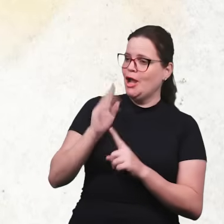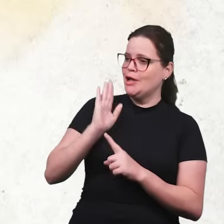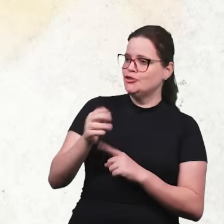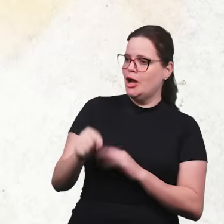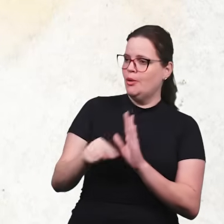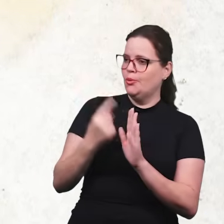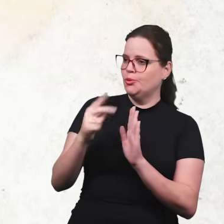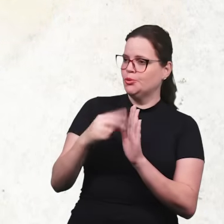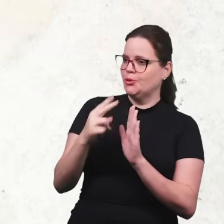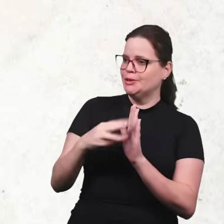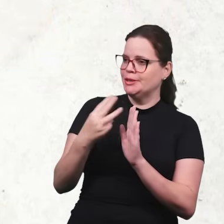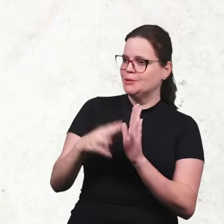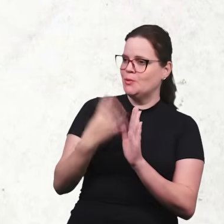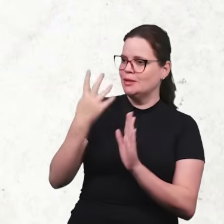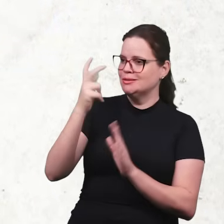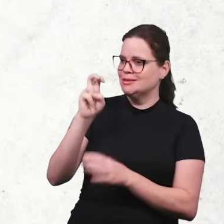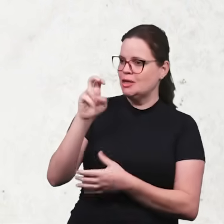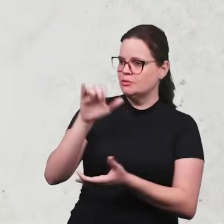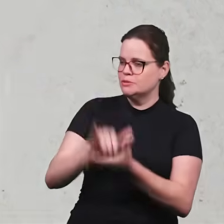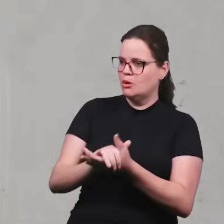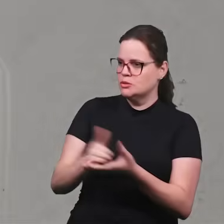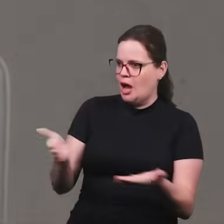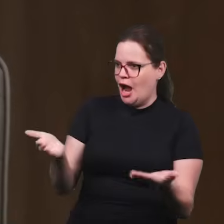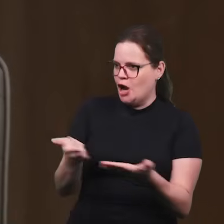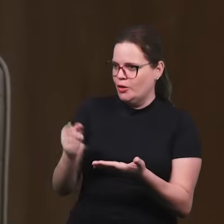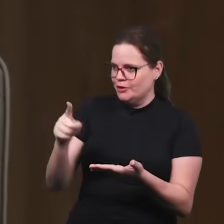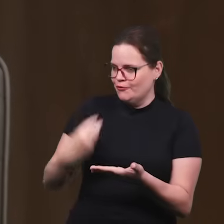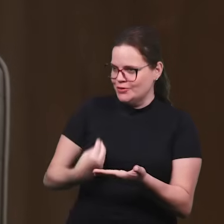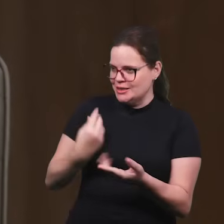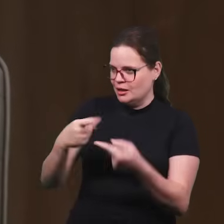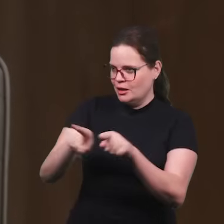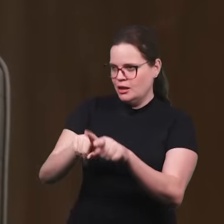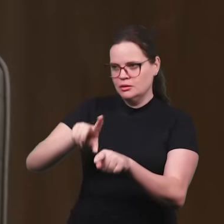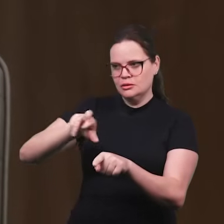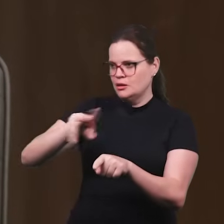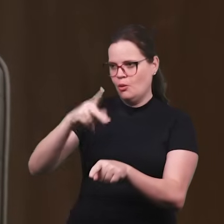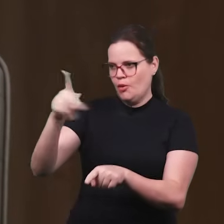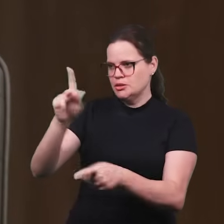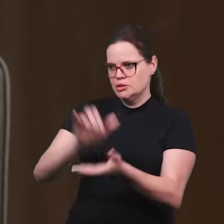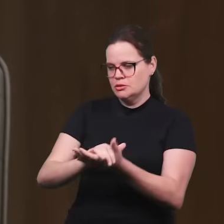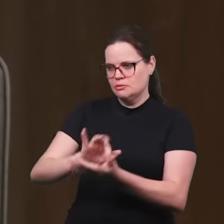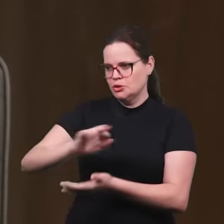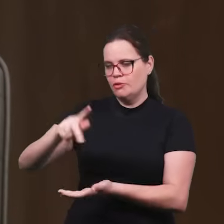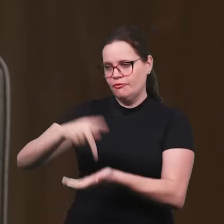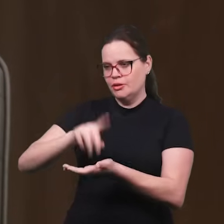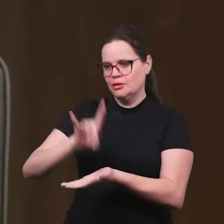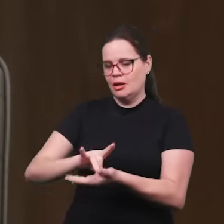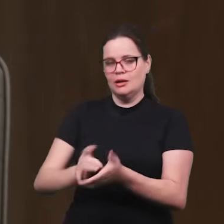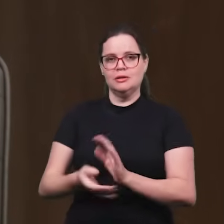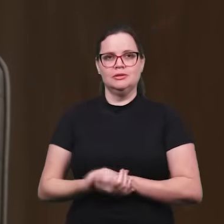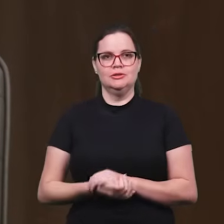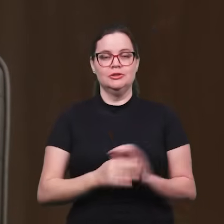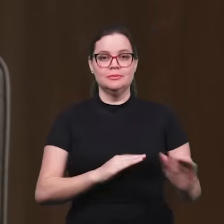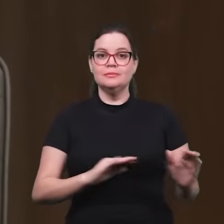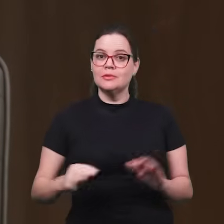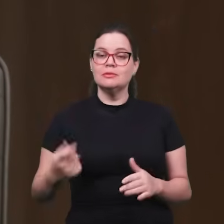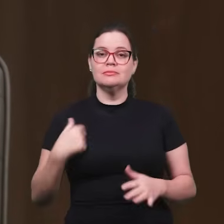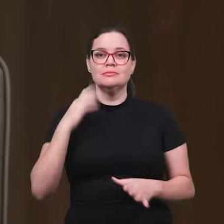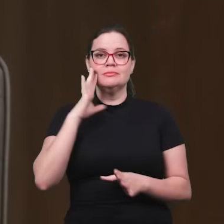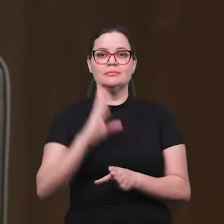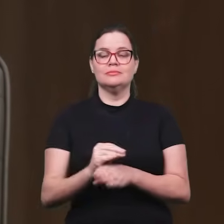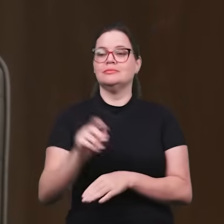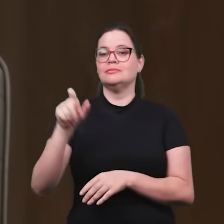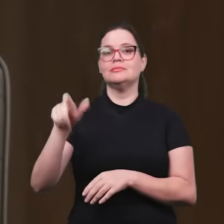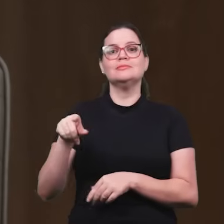é o teu marido. E isto disseste com verdade. Depois a gente vai trabalhar um pouco mais aqui no 18, mas aqui mostra que essa